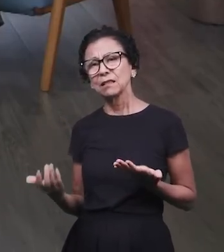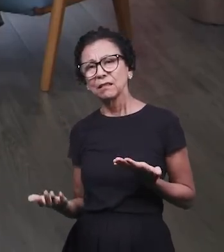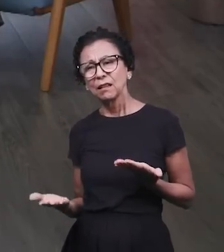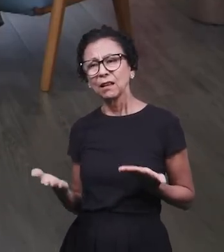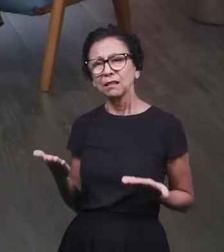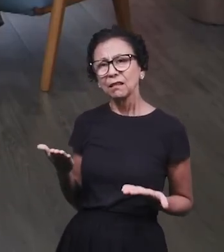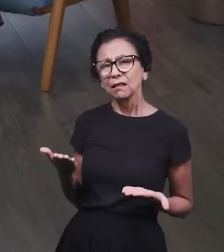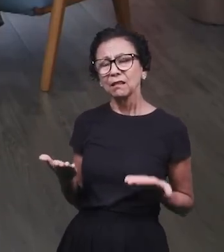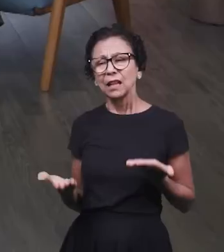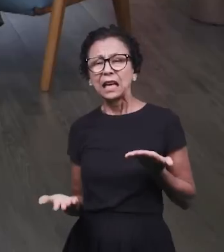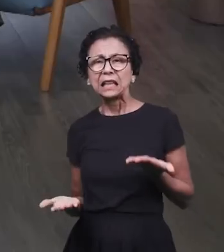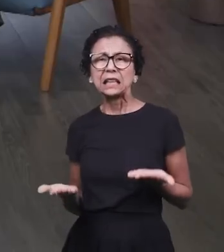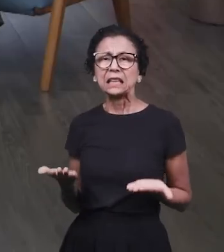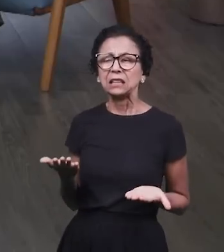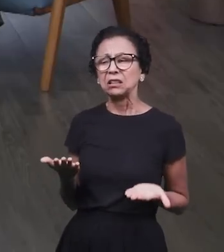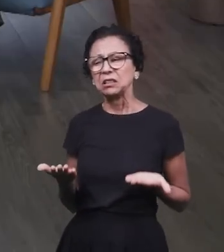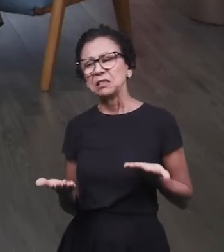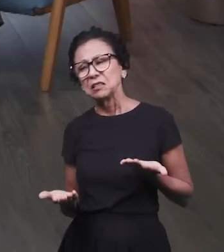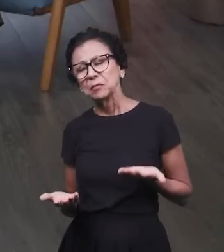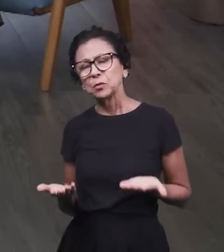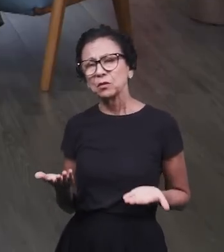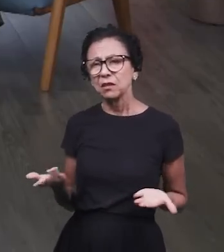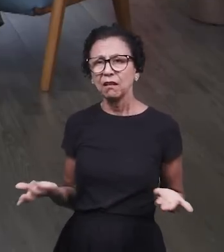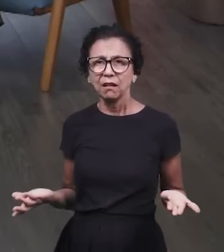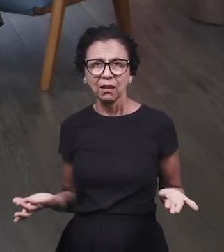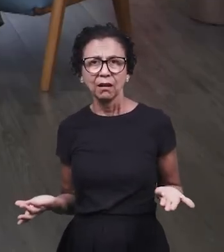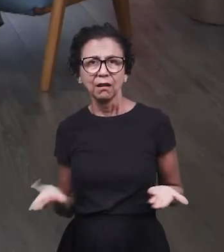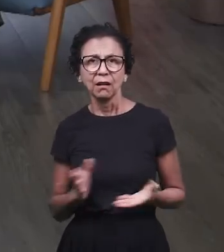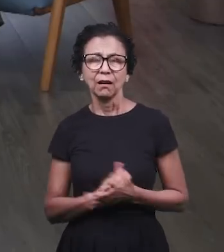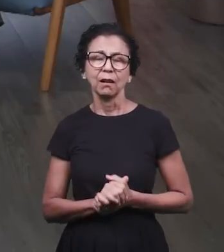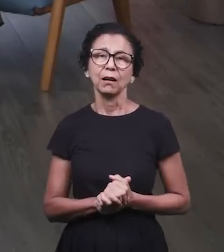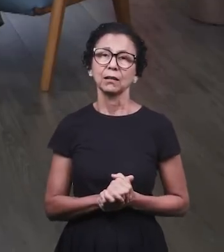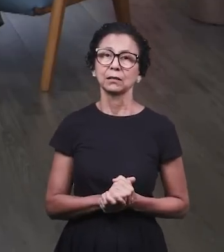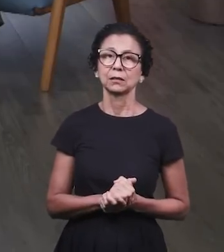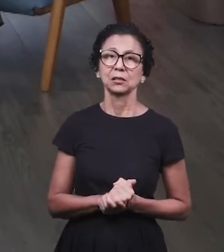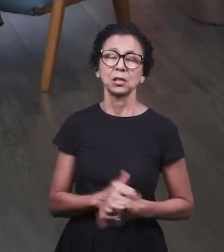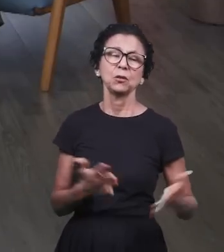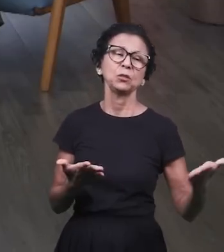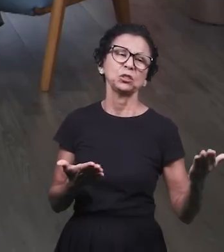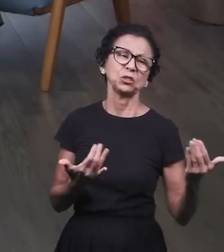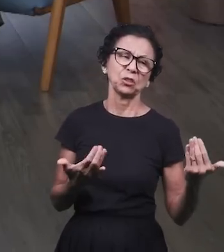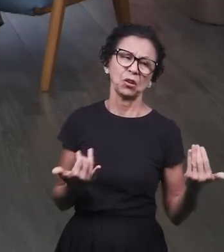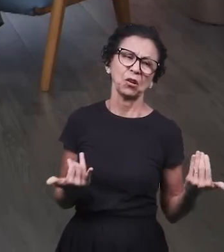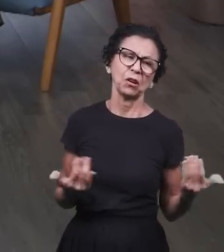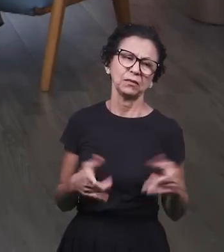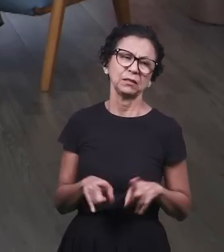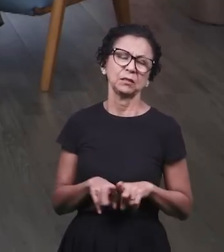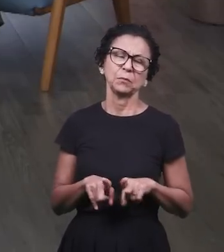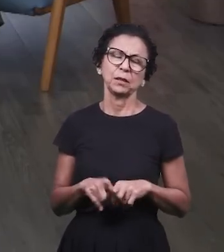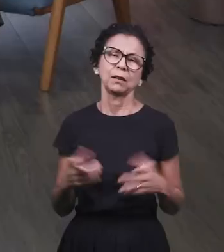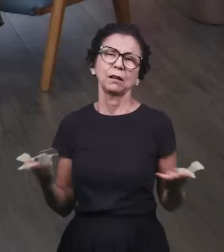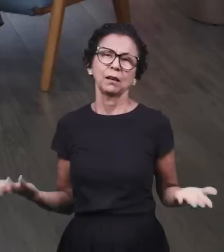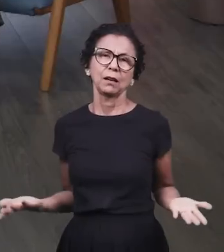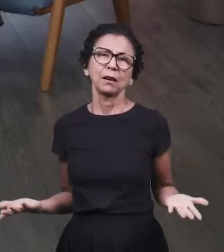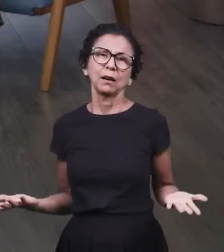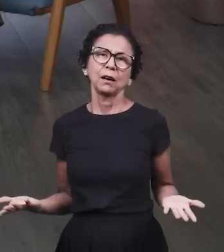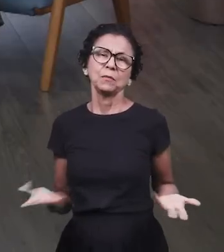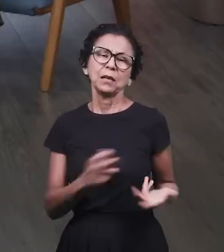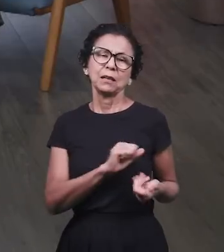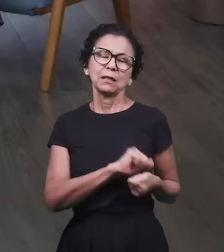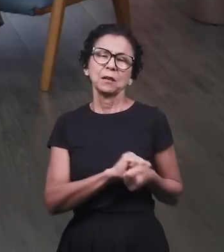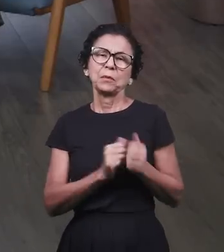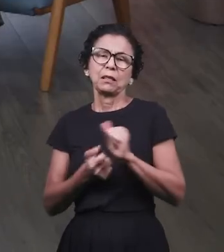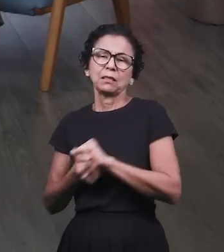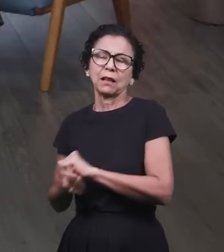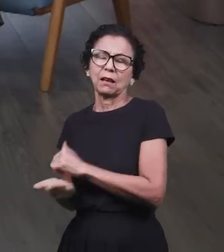coisas bíblicas, os jovens e isso, aquilo, mas não existe, não tem mudança, porque o projeto